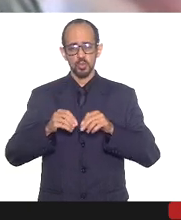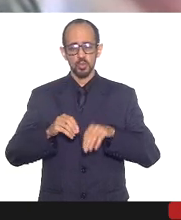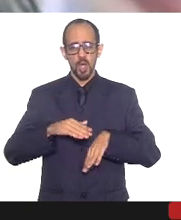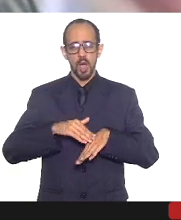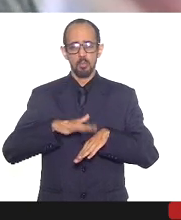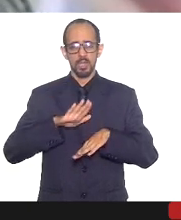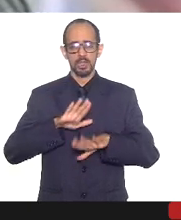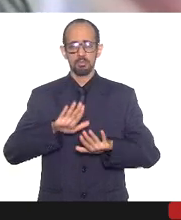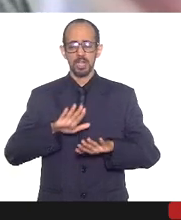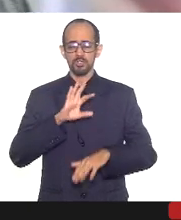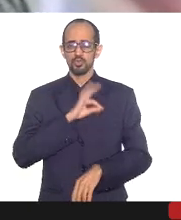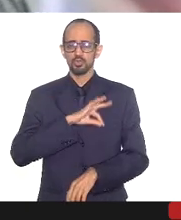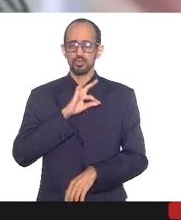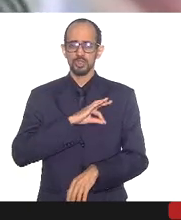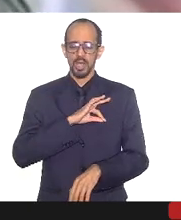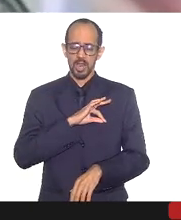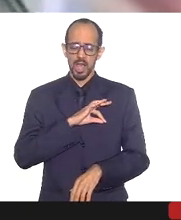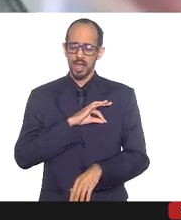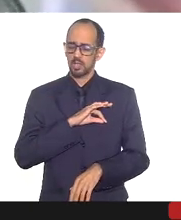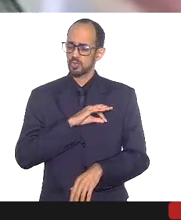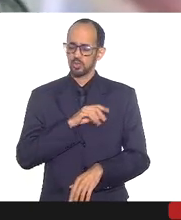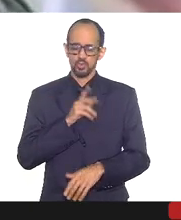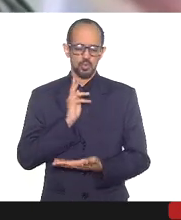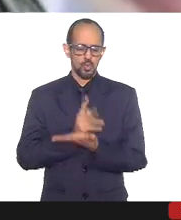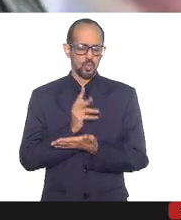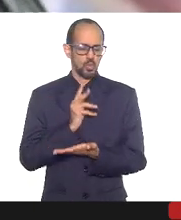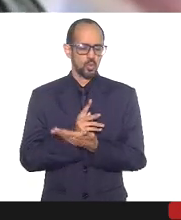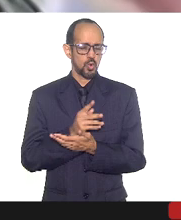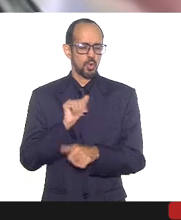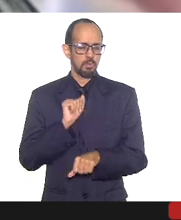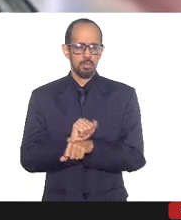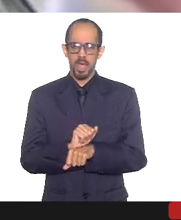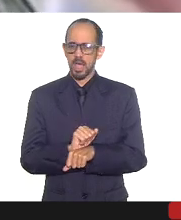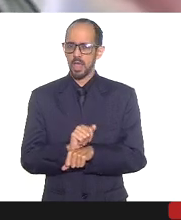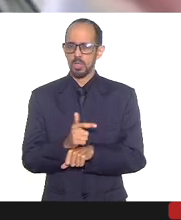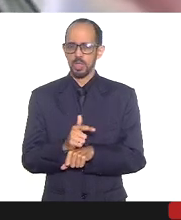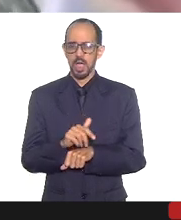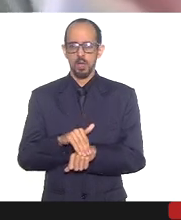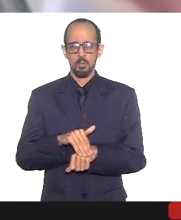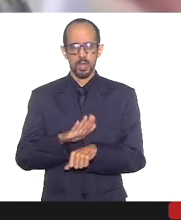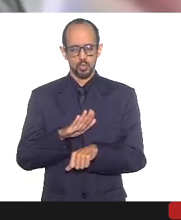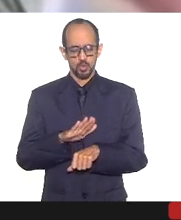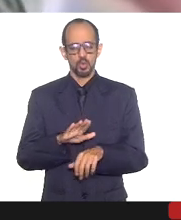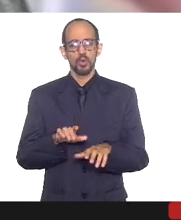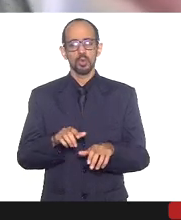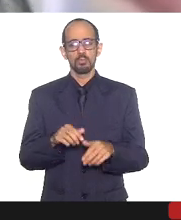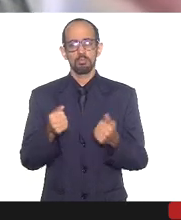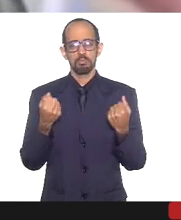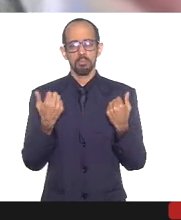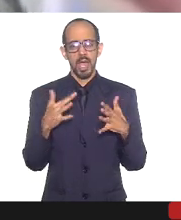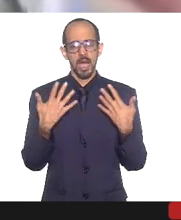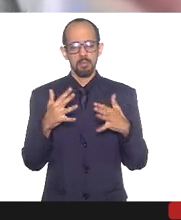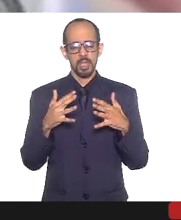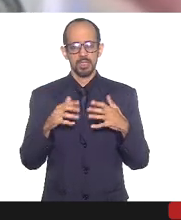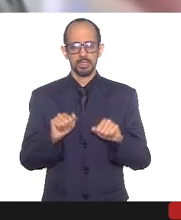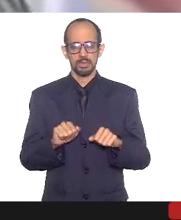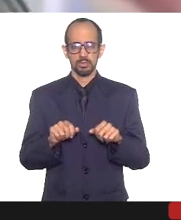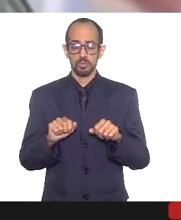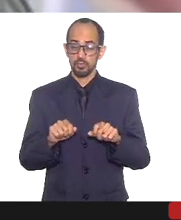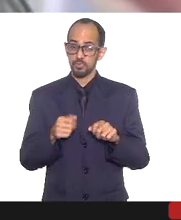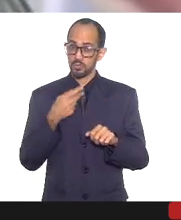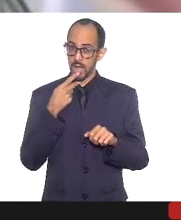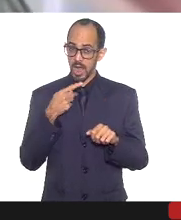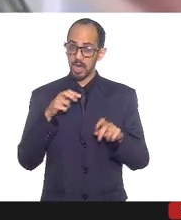dos nossos heróis continua congelado. Por isso, eu gostaria de parabenizá-lo, né, por trazer esse tema